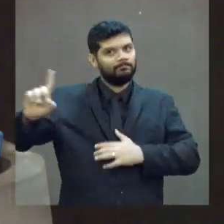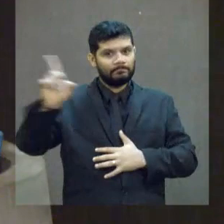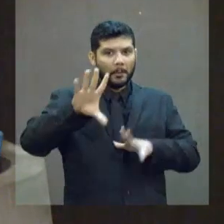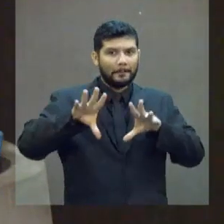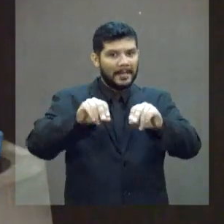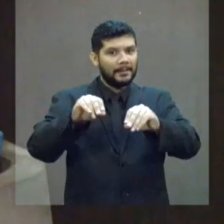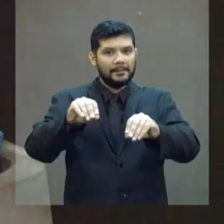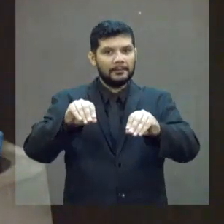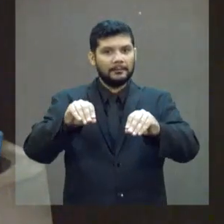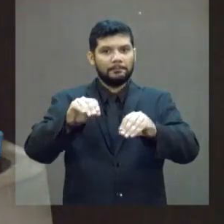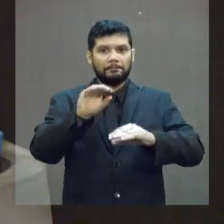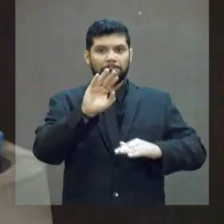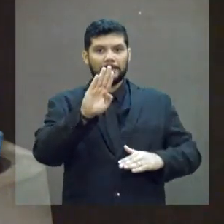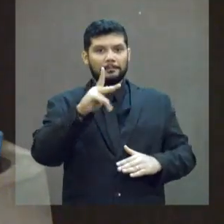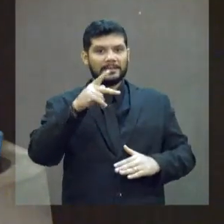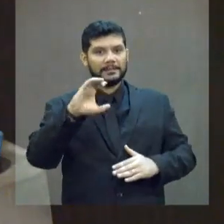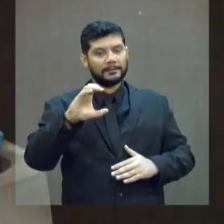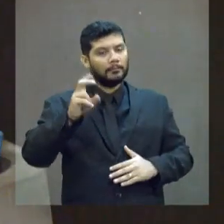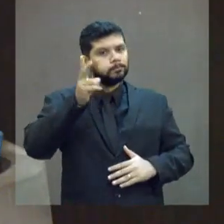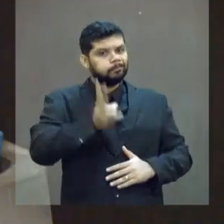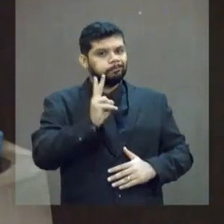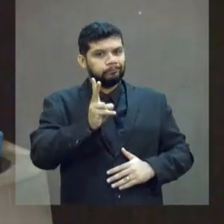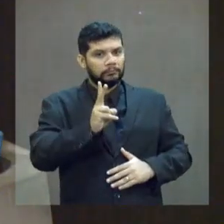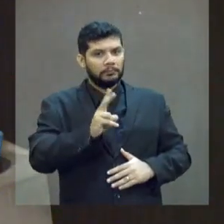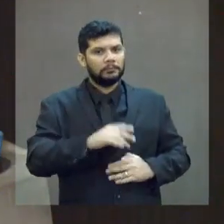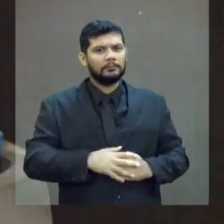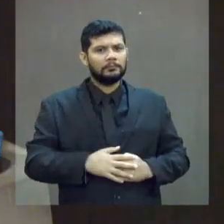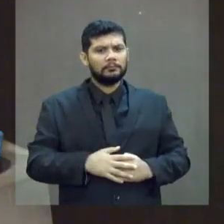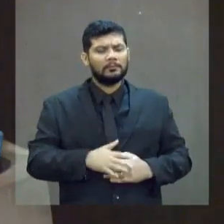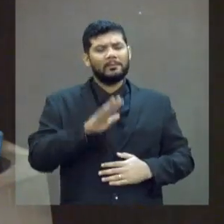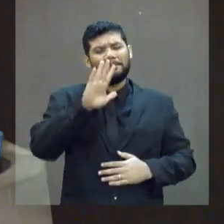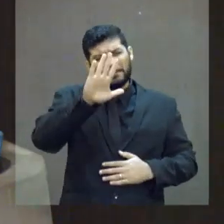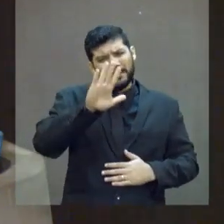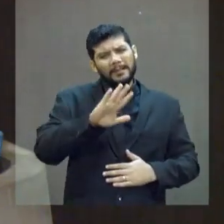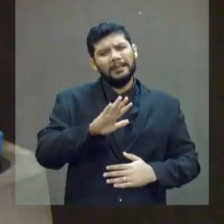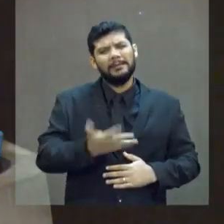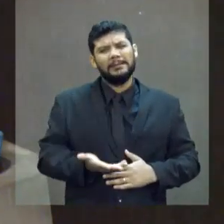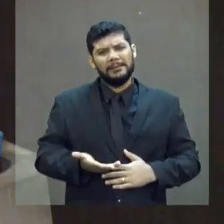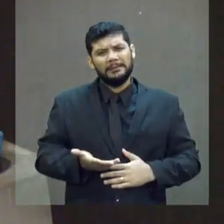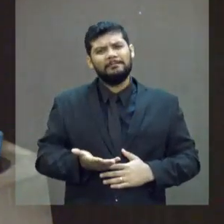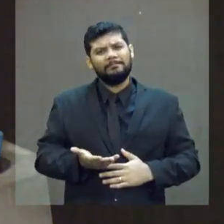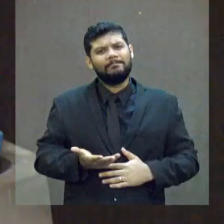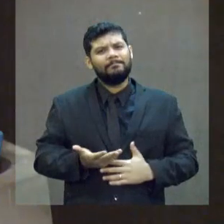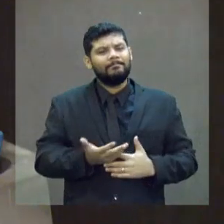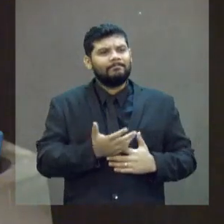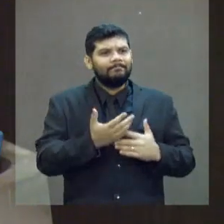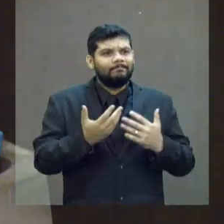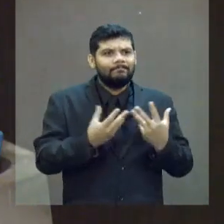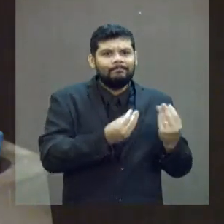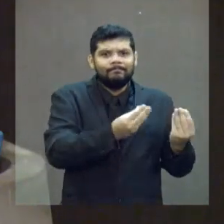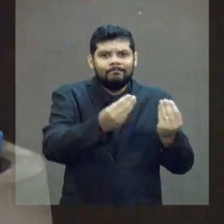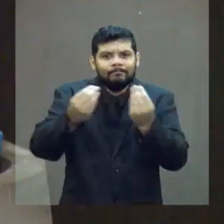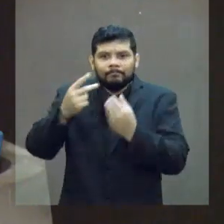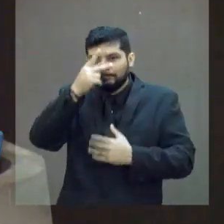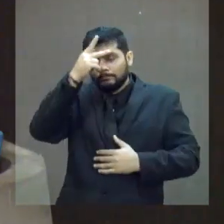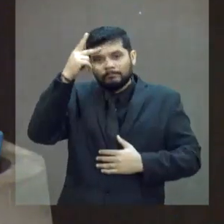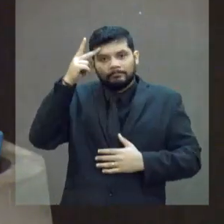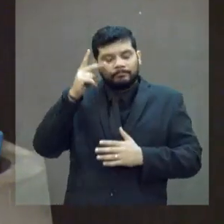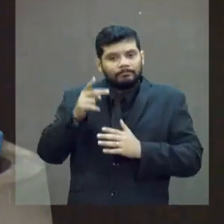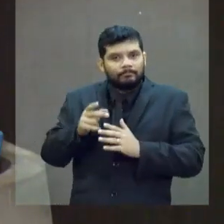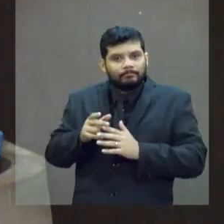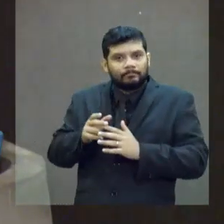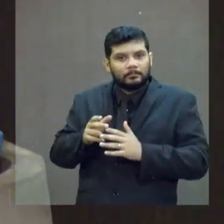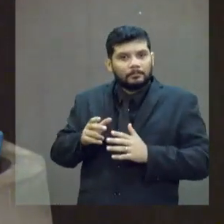resguardar o BPC. Mas ainda é muito grande o número de pessoas em situação de